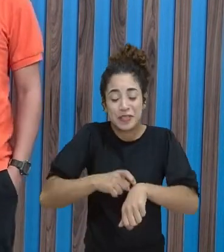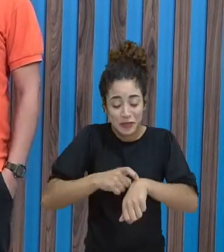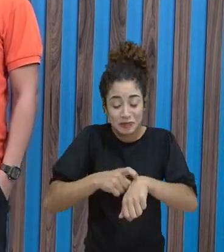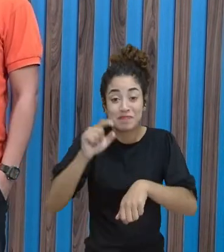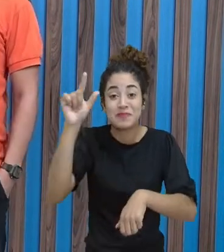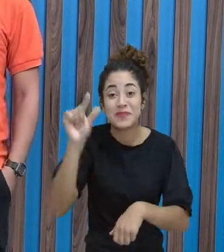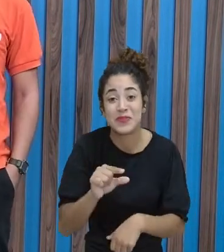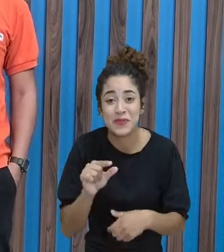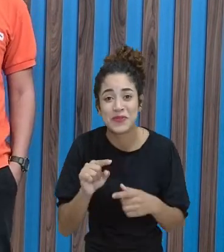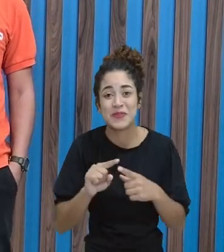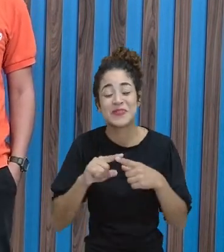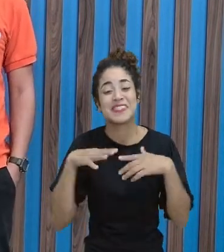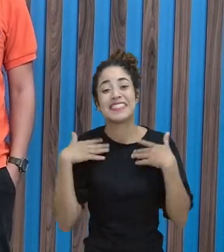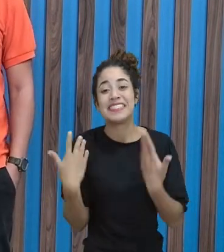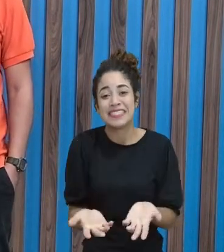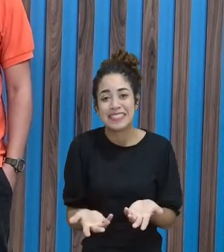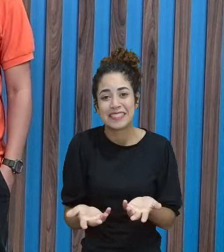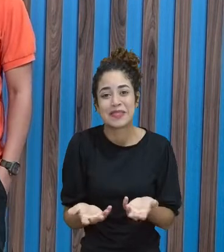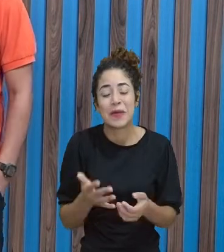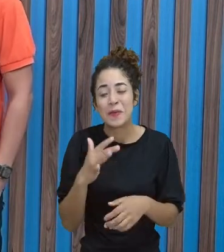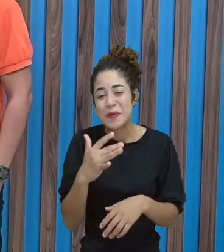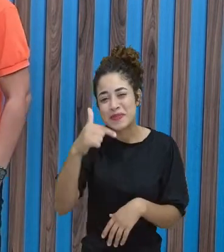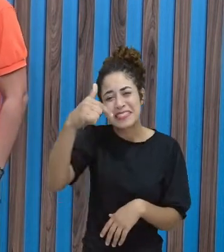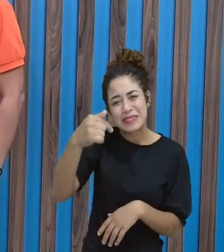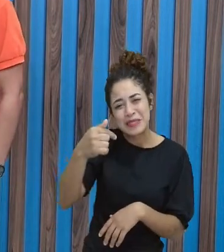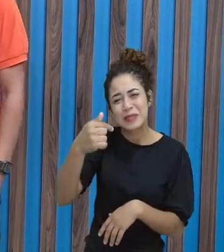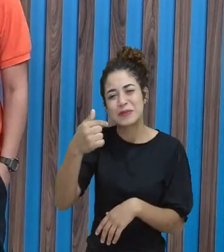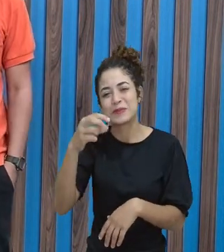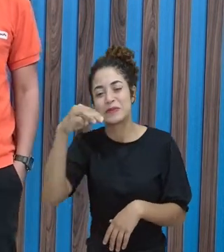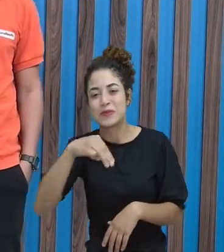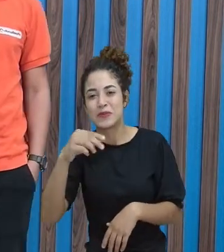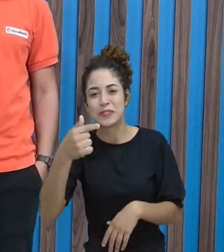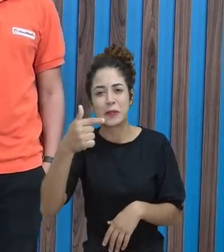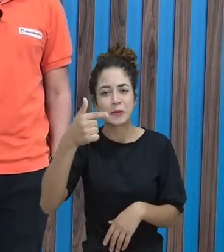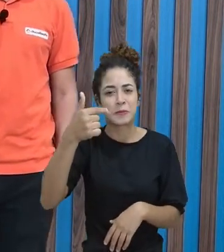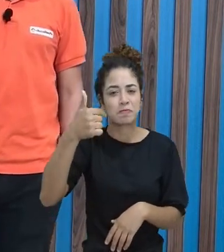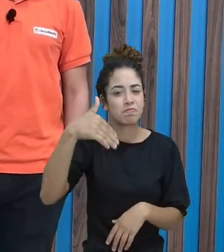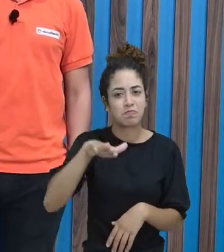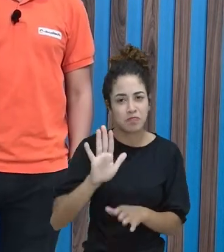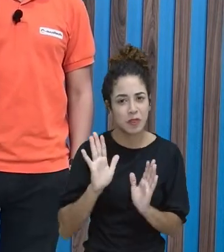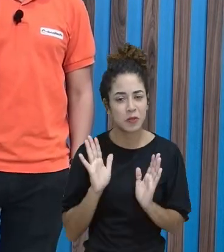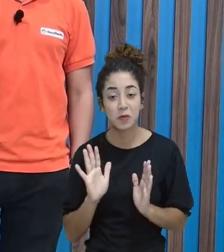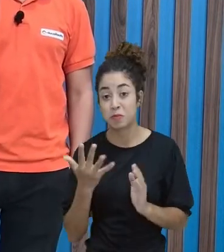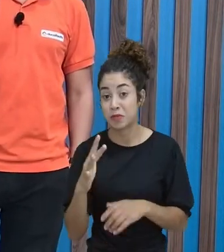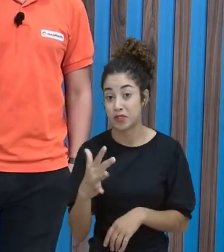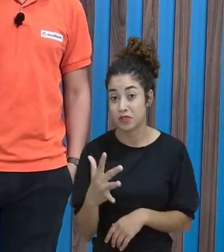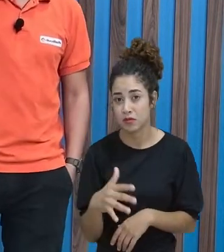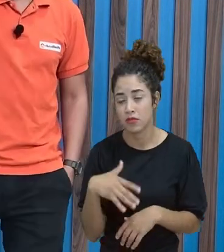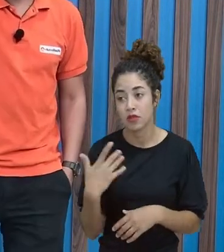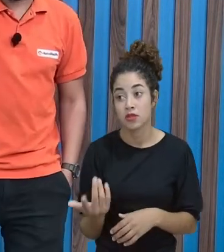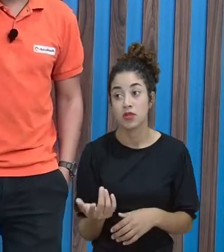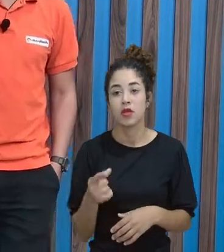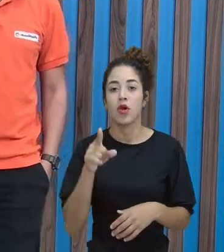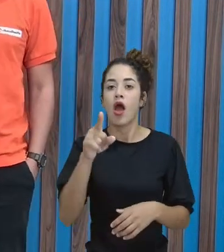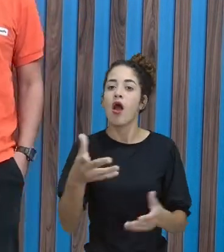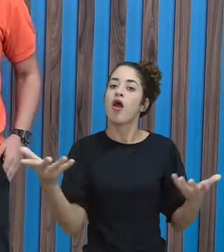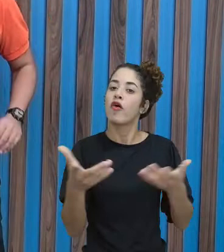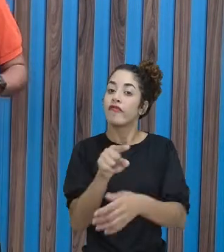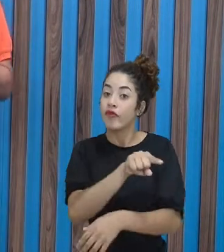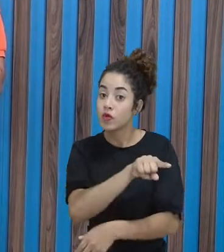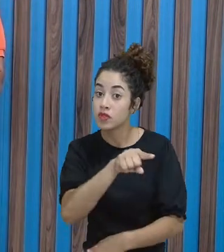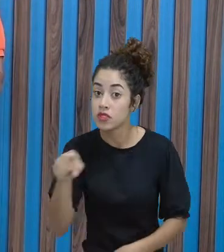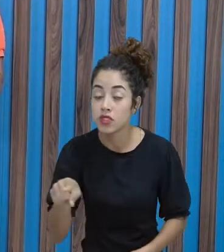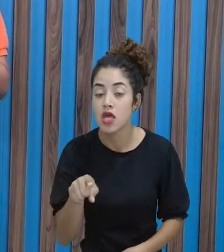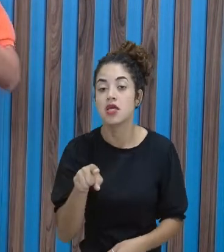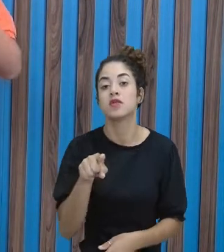né? Então, quase chega em média 7 minutos e meio, né? E aí, o poder é de vocês agora. Vocês